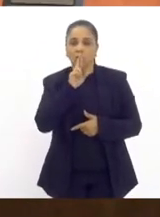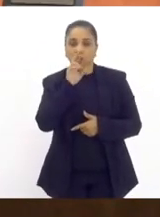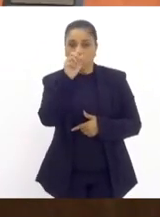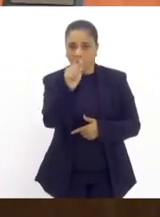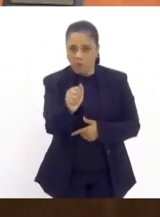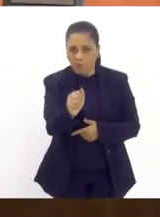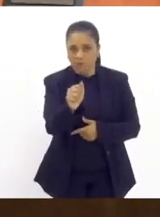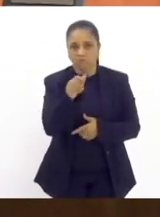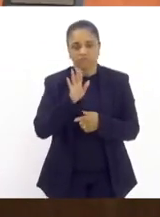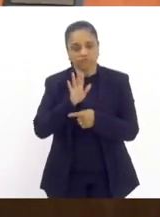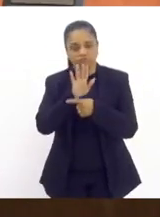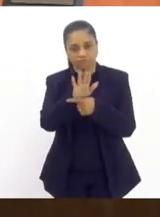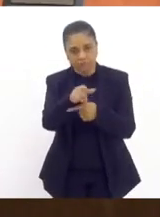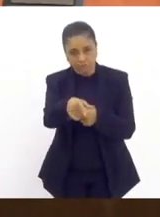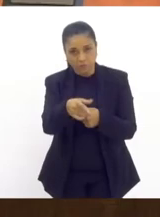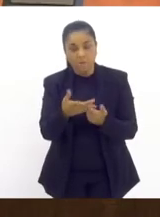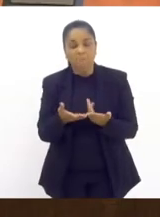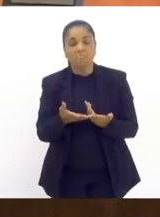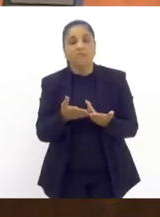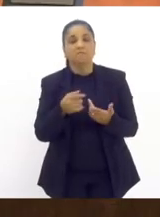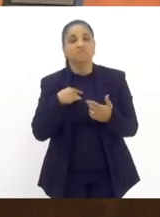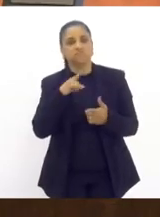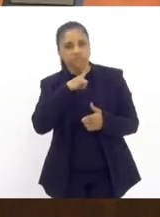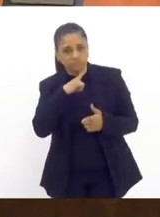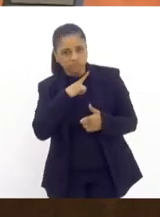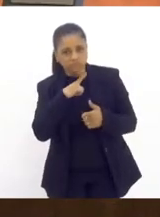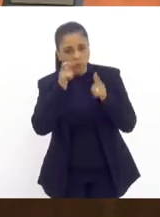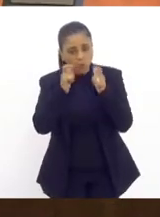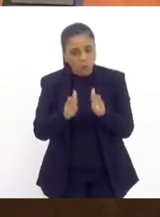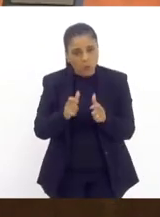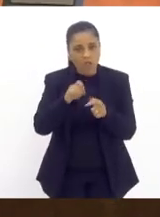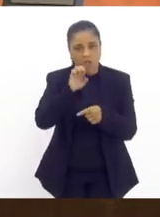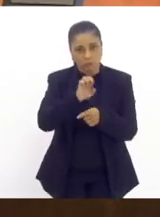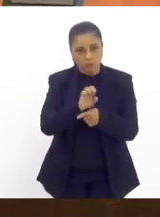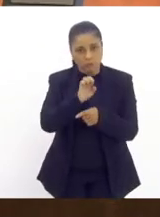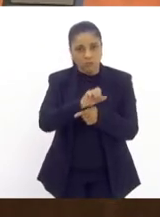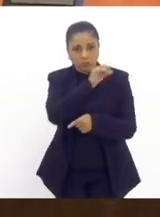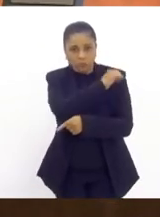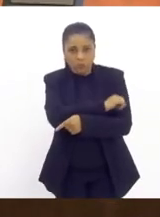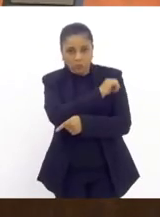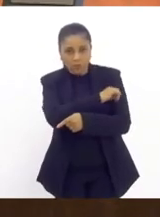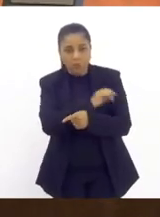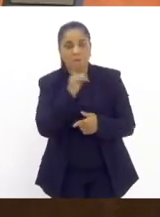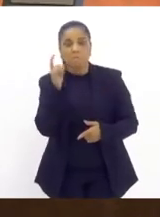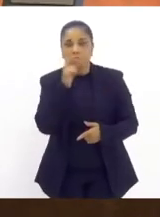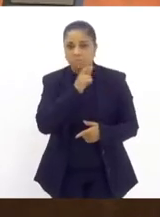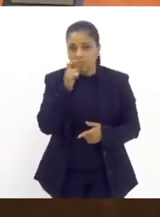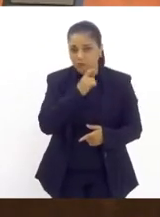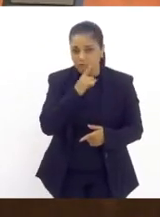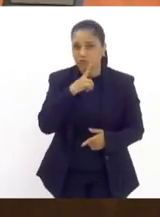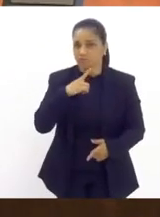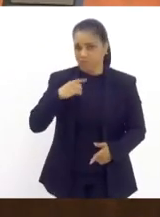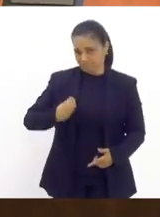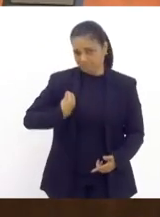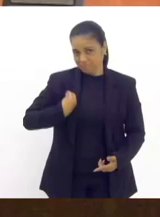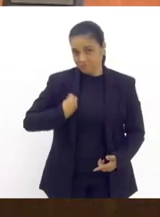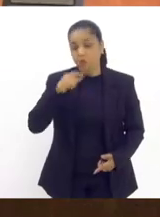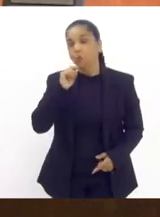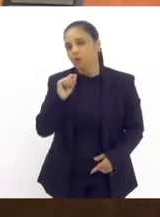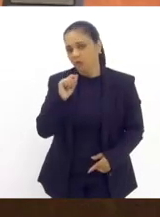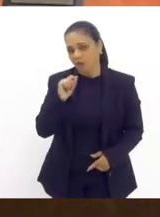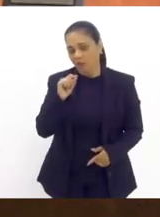e dizer que se existe um lugar no estado do Rio de Janeiro que a mentira mora esse lugar se chama